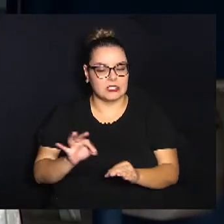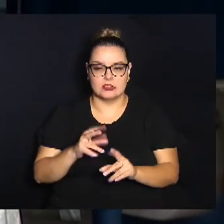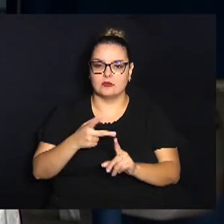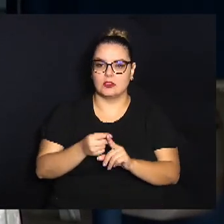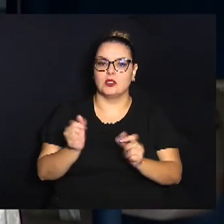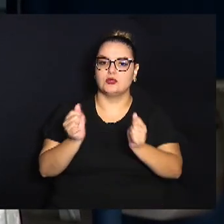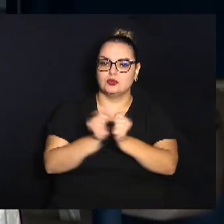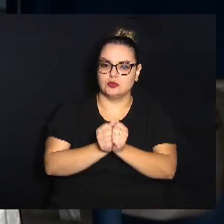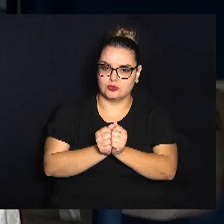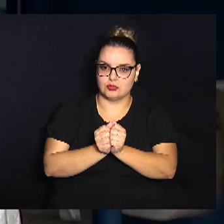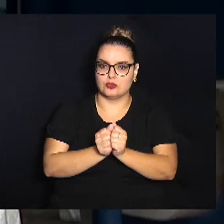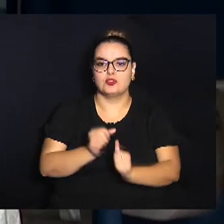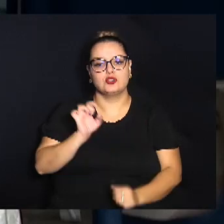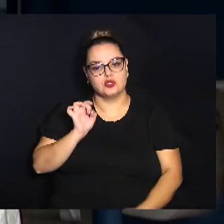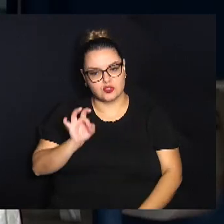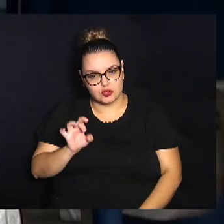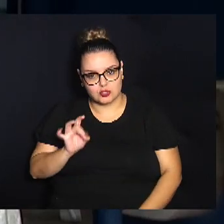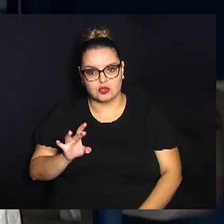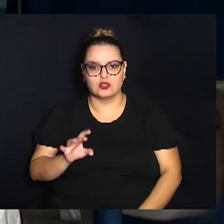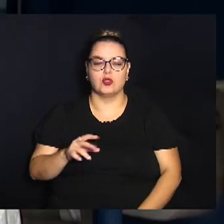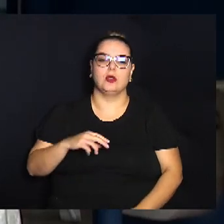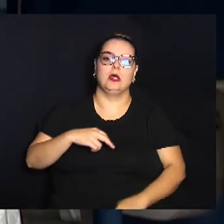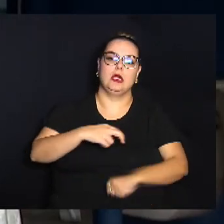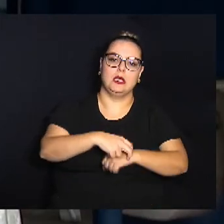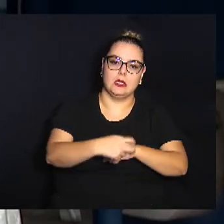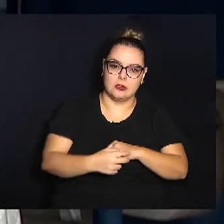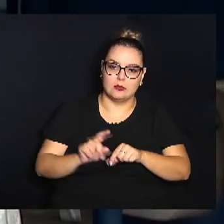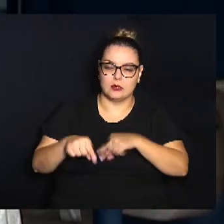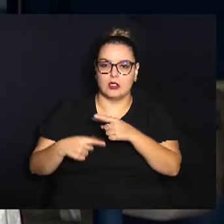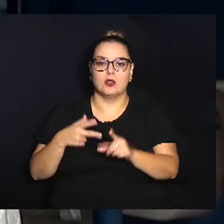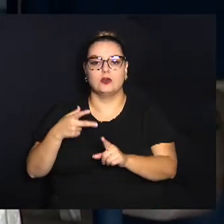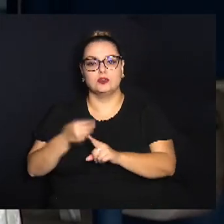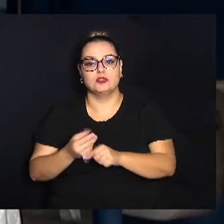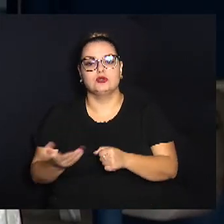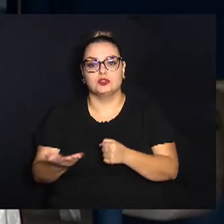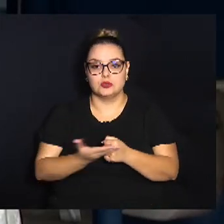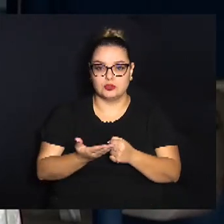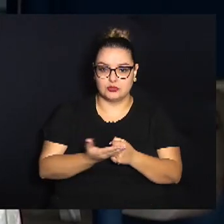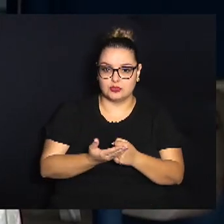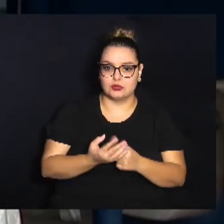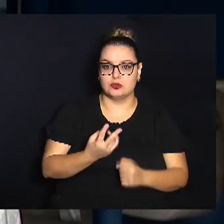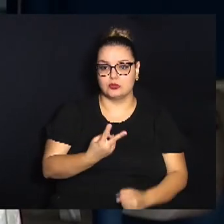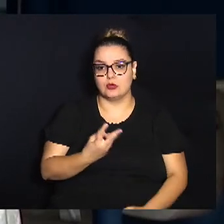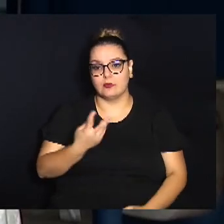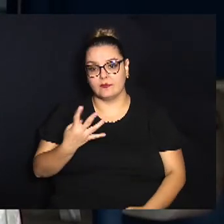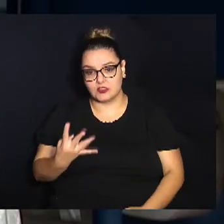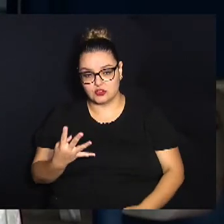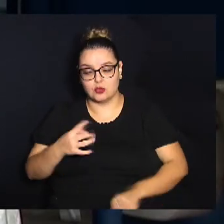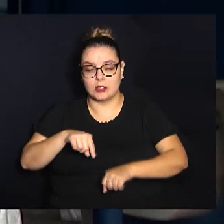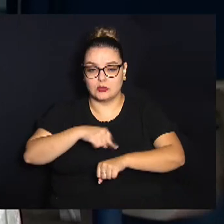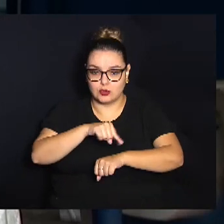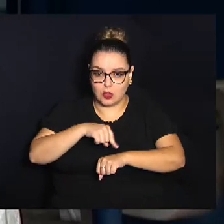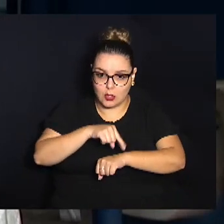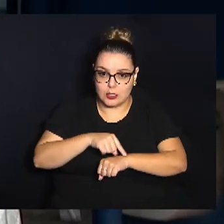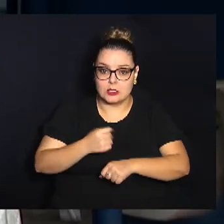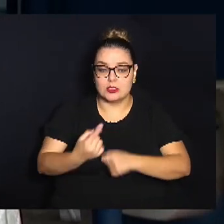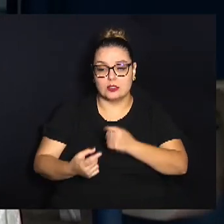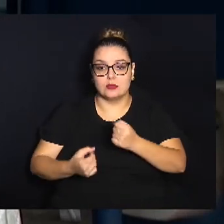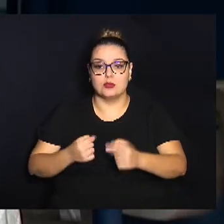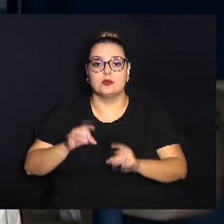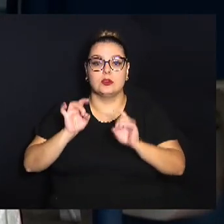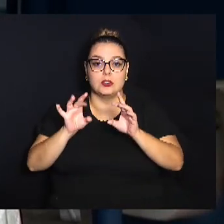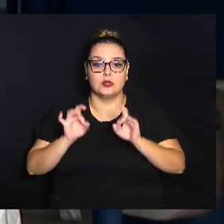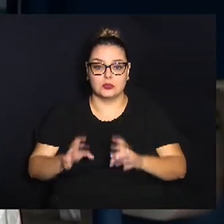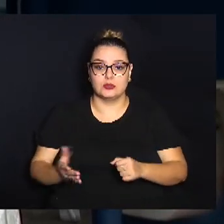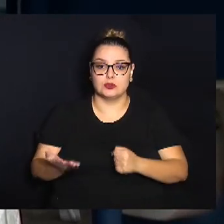seja aplicada no mesmo dia. Todas as outras vacinas precisam de um intervalo de pelo menos 24 horas e para algumas doses específicas